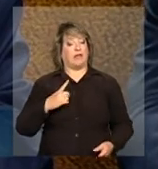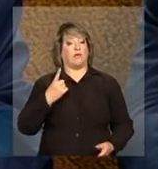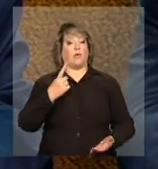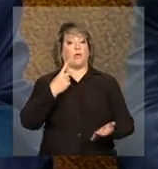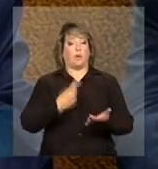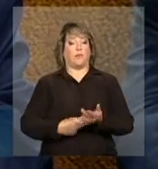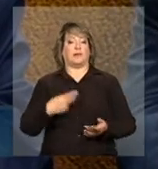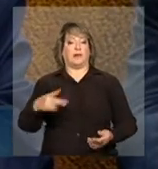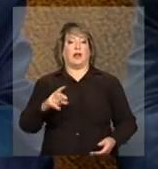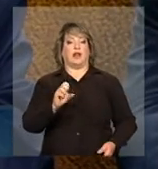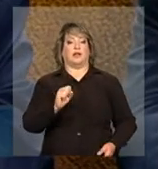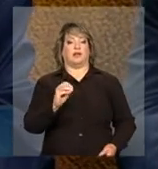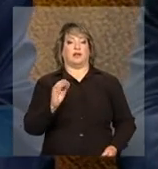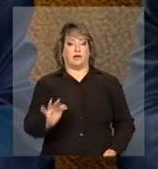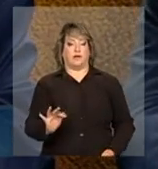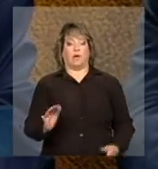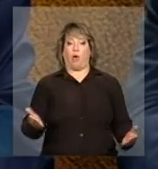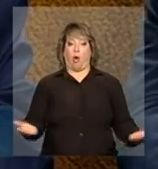SOF, né, hoje aqui